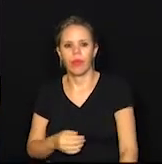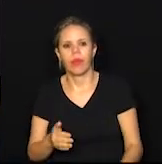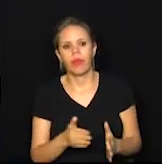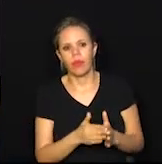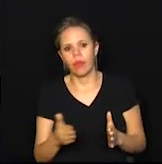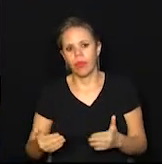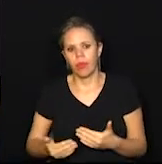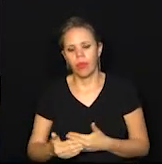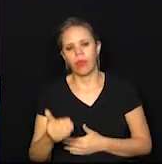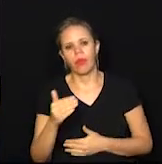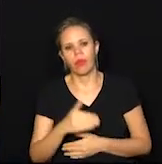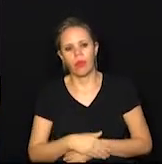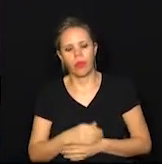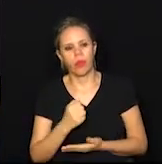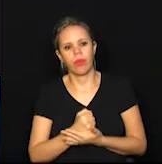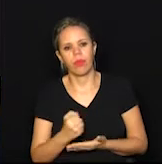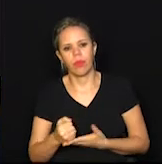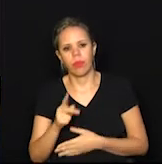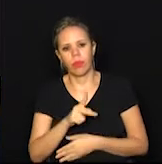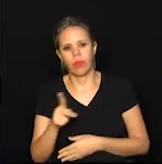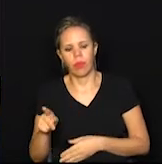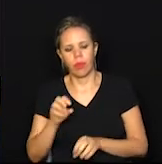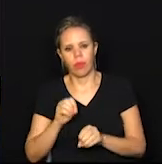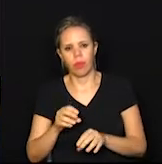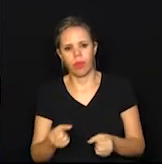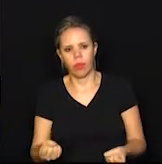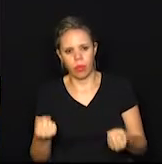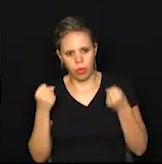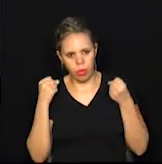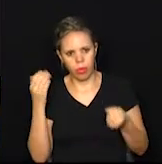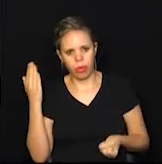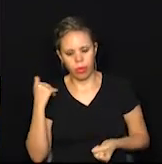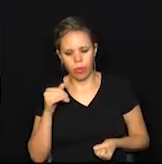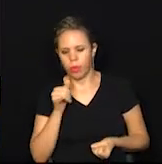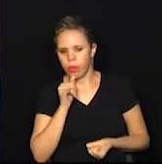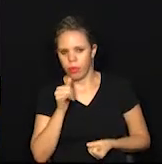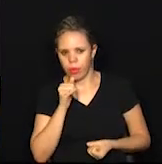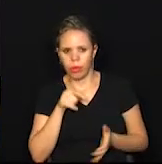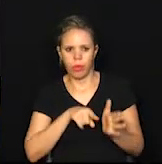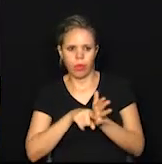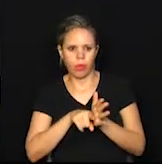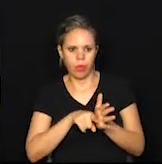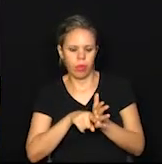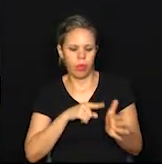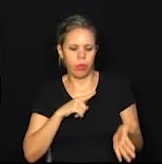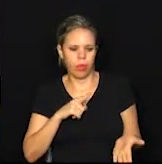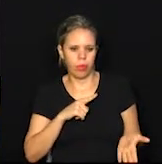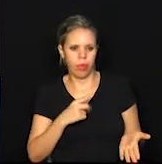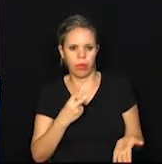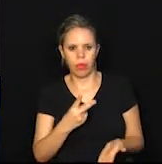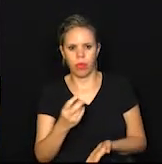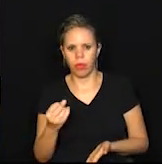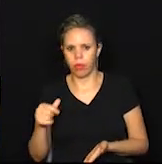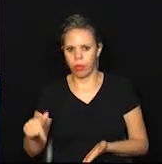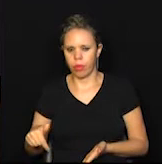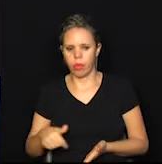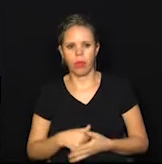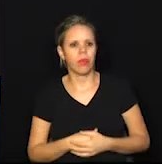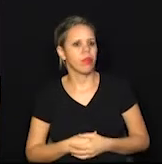para frente é contratar professores de educação física. A gente sabe, pelo levantamento que temos aqui de